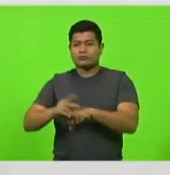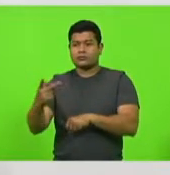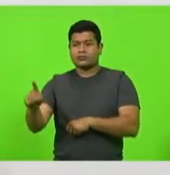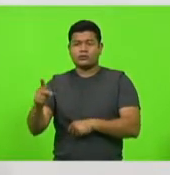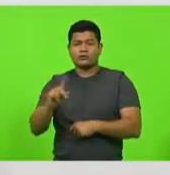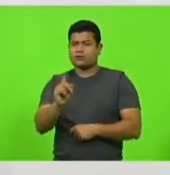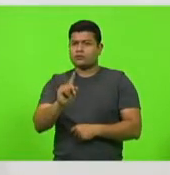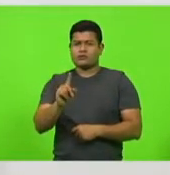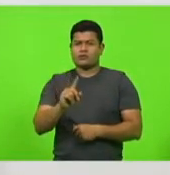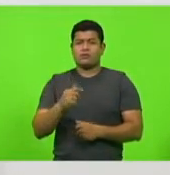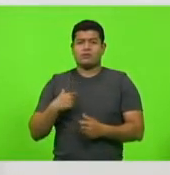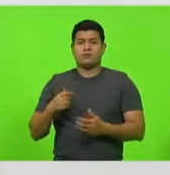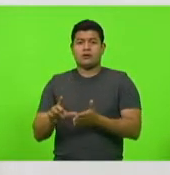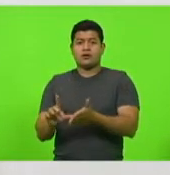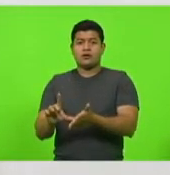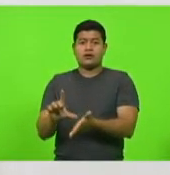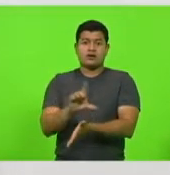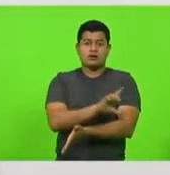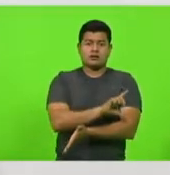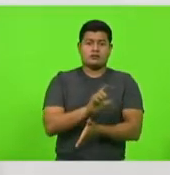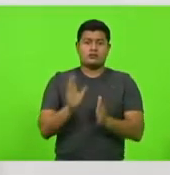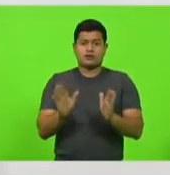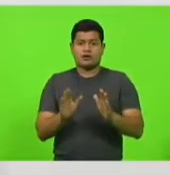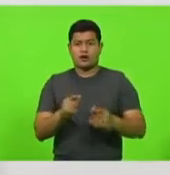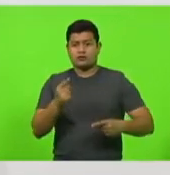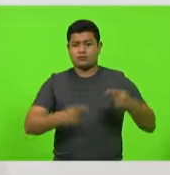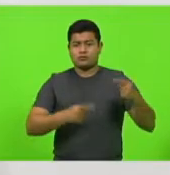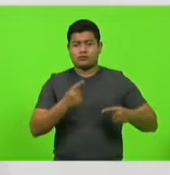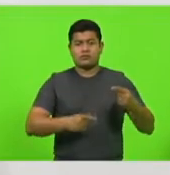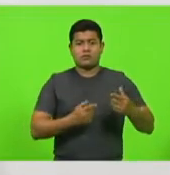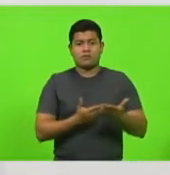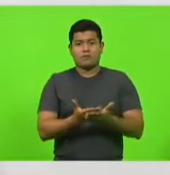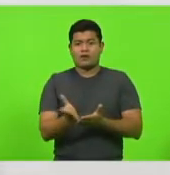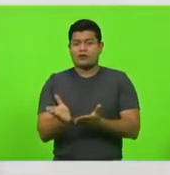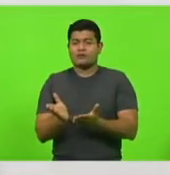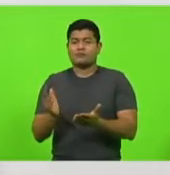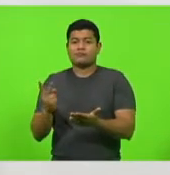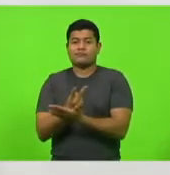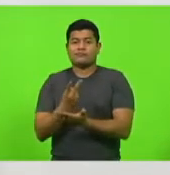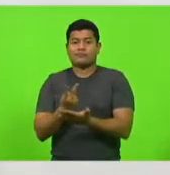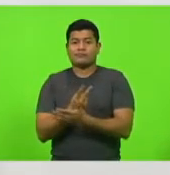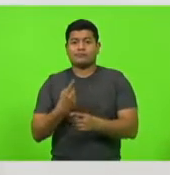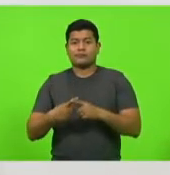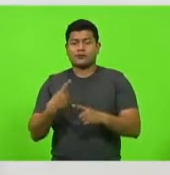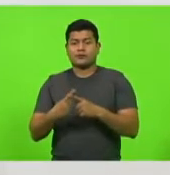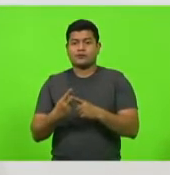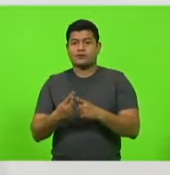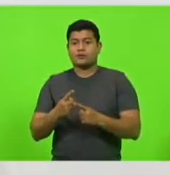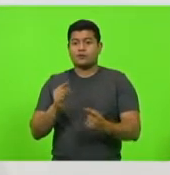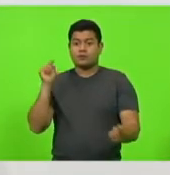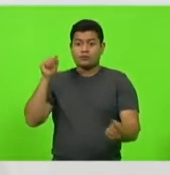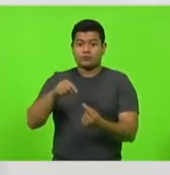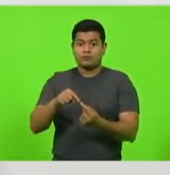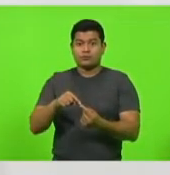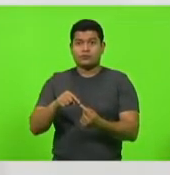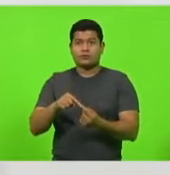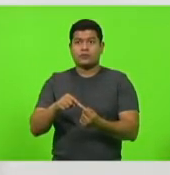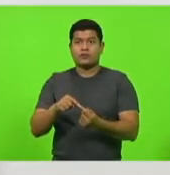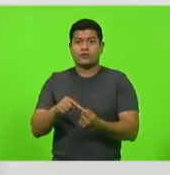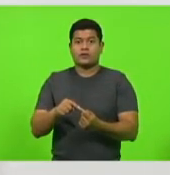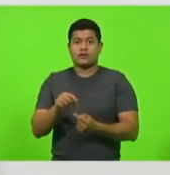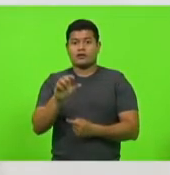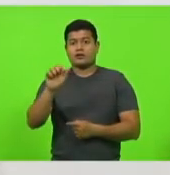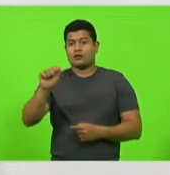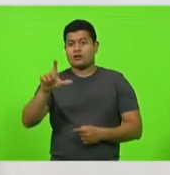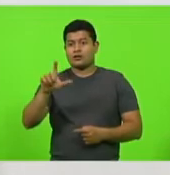se chegar lá, a discussão já vai para o brejo, por um motivo central absolutamente descomplicado. Alexandre